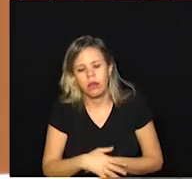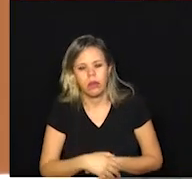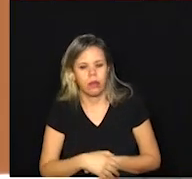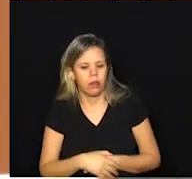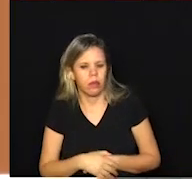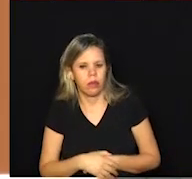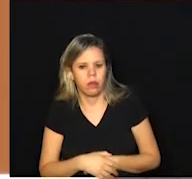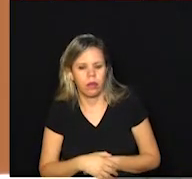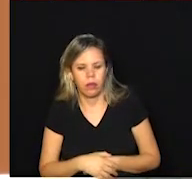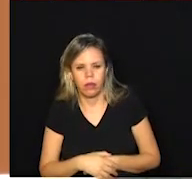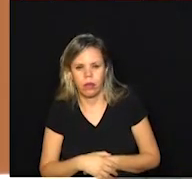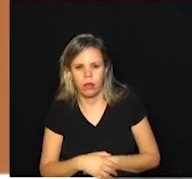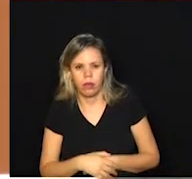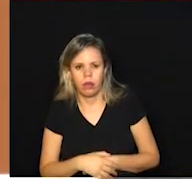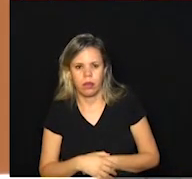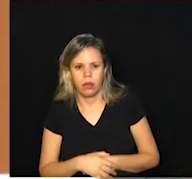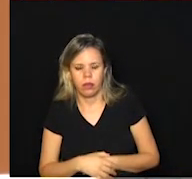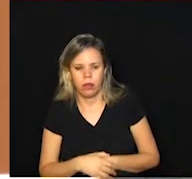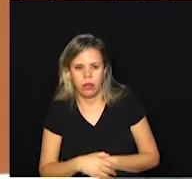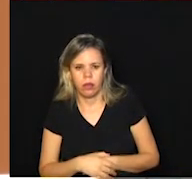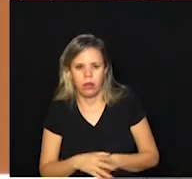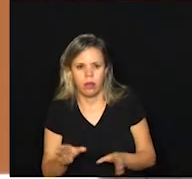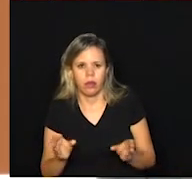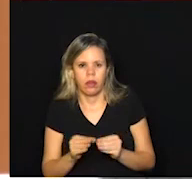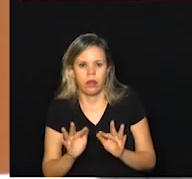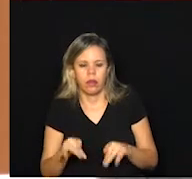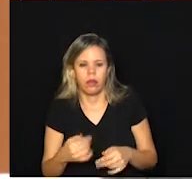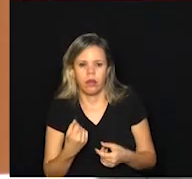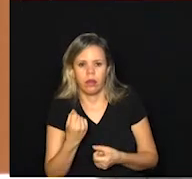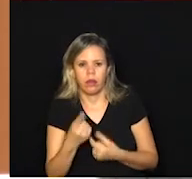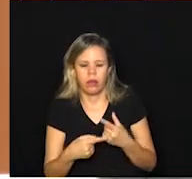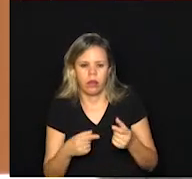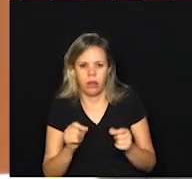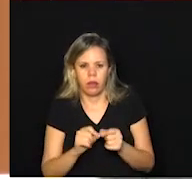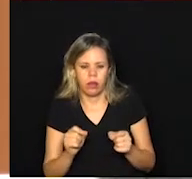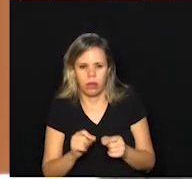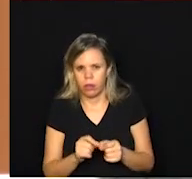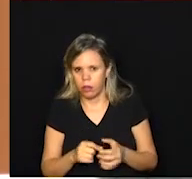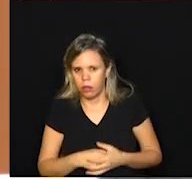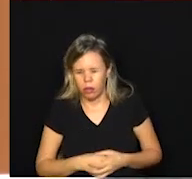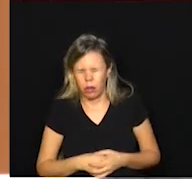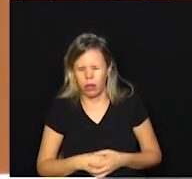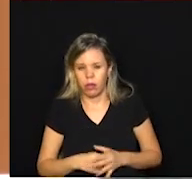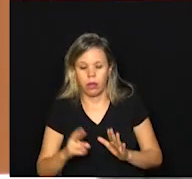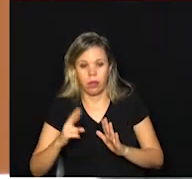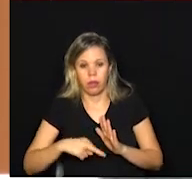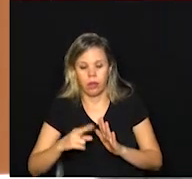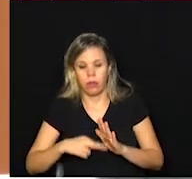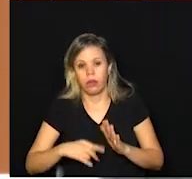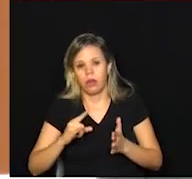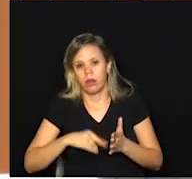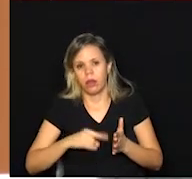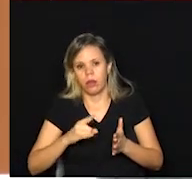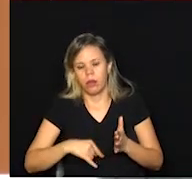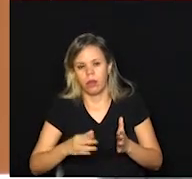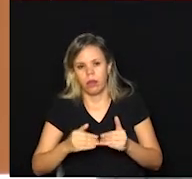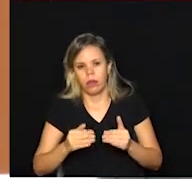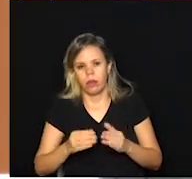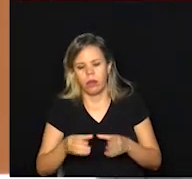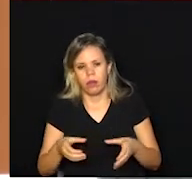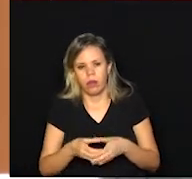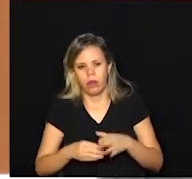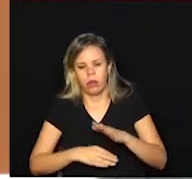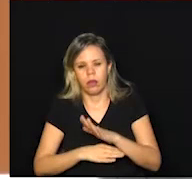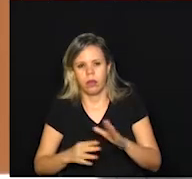Então como encaminhamento acho que uma das coisas que a gente pode fazer é um requerimento né da acaba comissão de